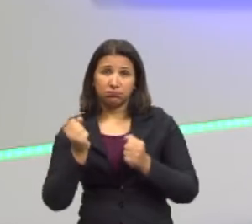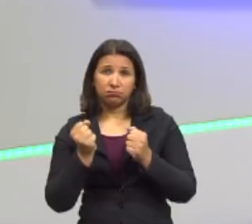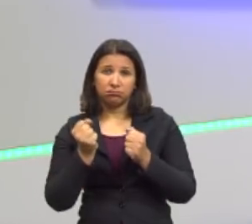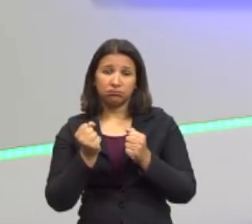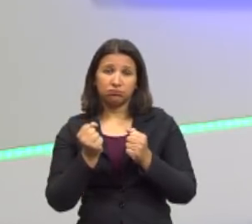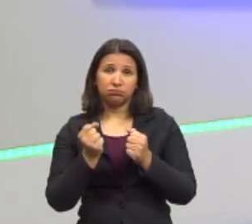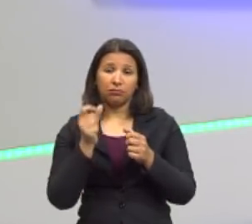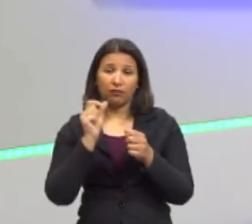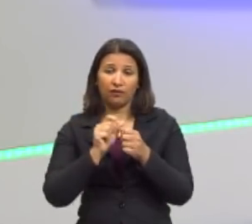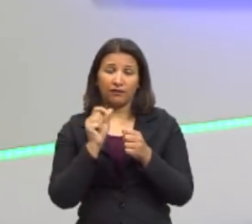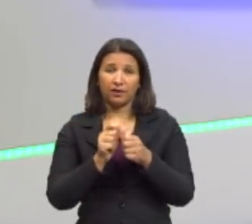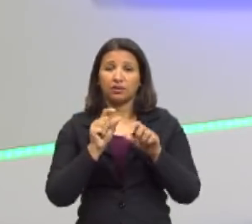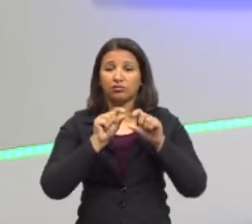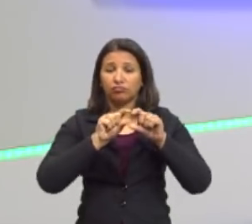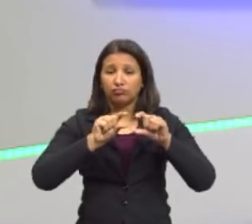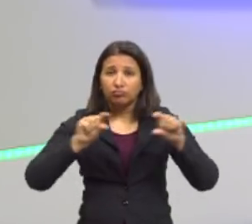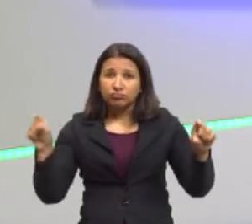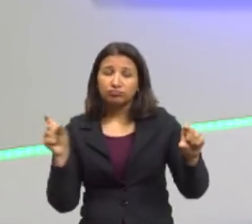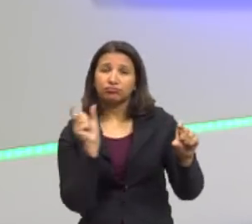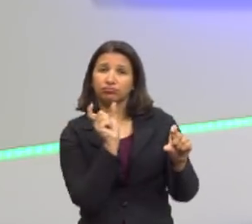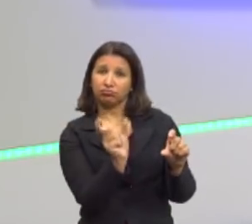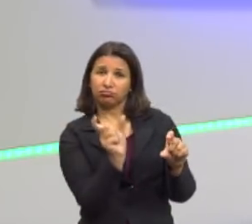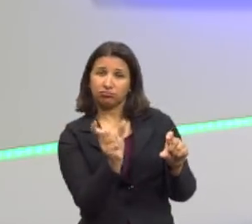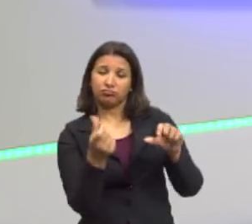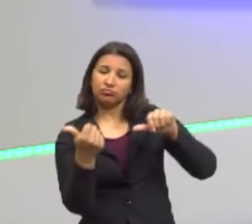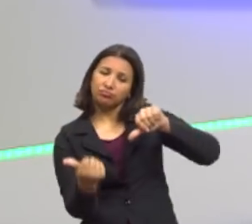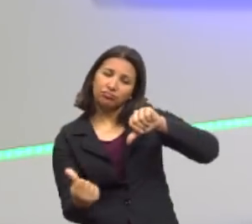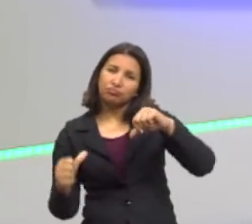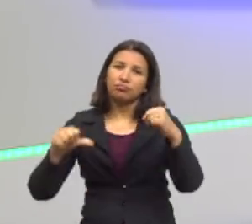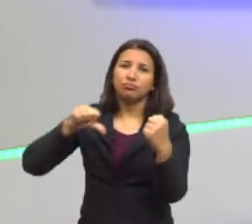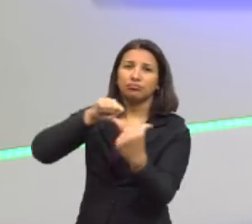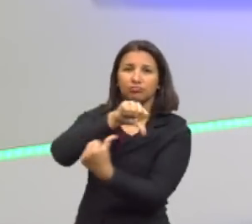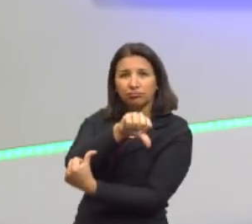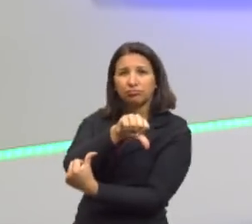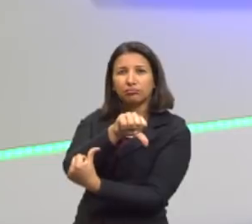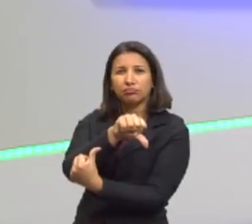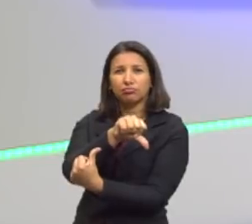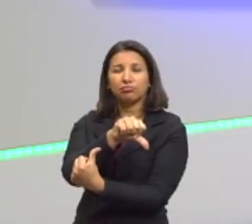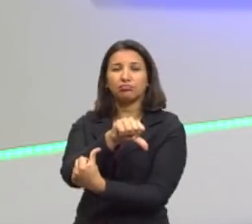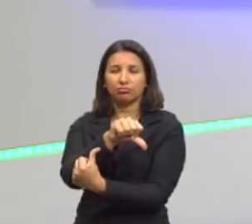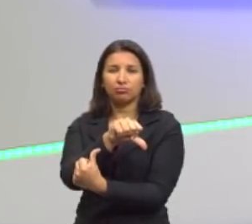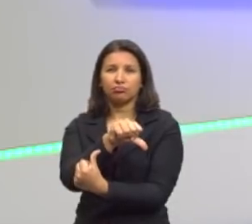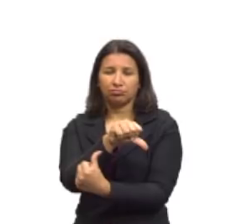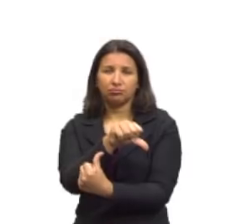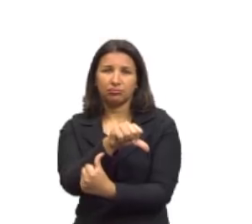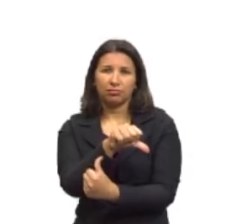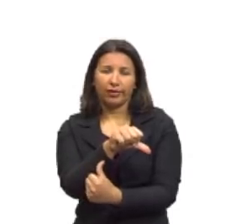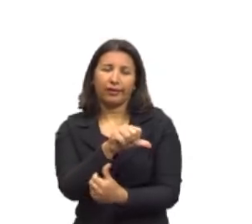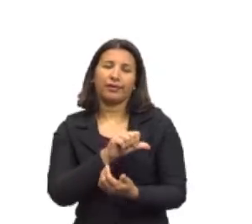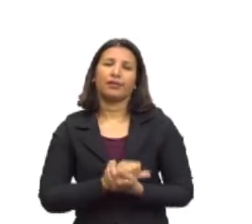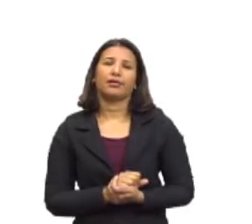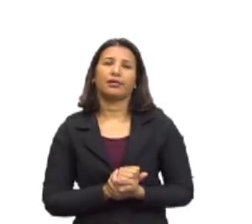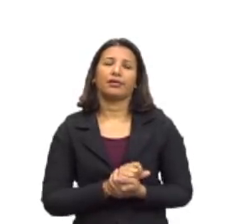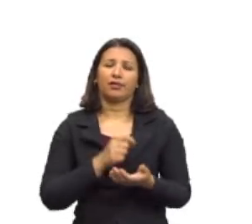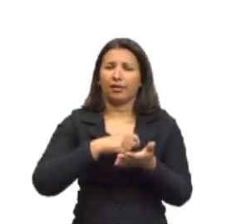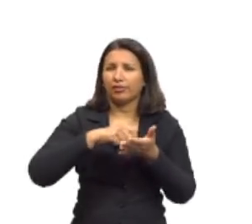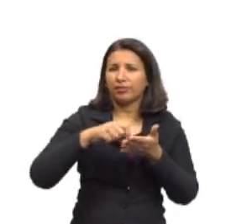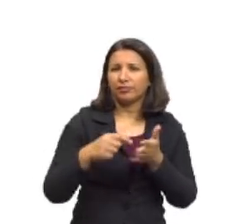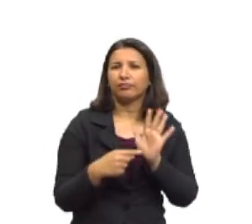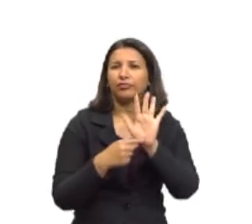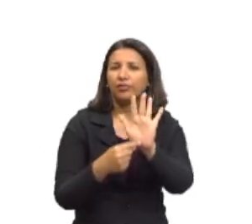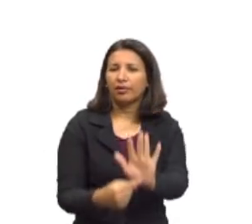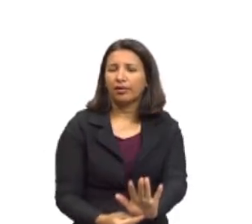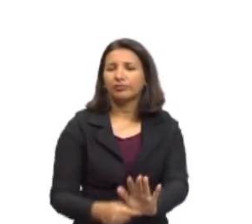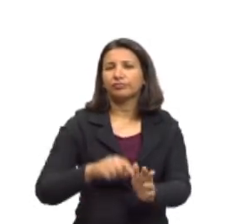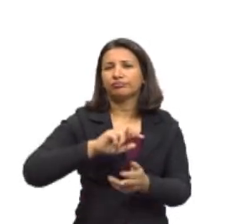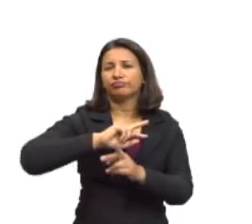contrário. Eles são escritos de trás para frente, né? Ambulância, mas não escreve assim da esquerda para a direita, escreve da direita para a esquerda.